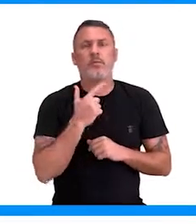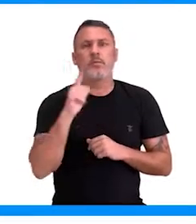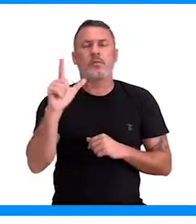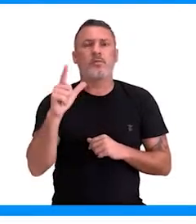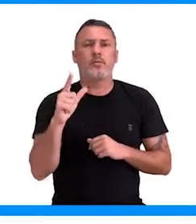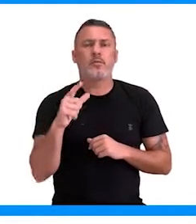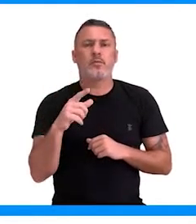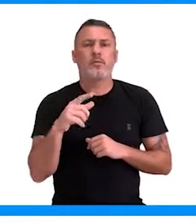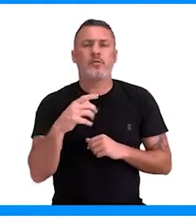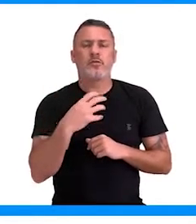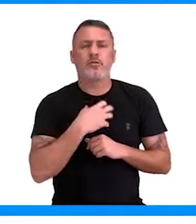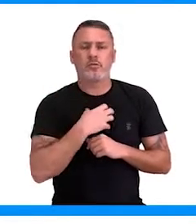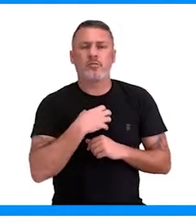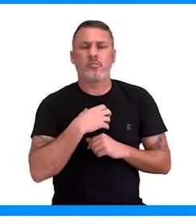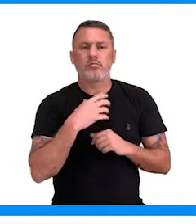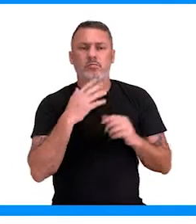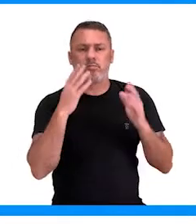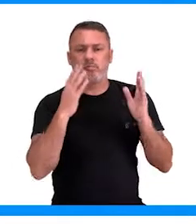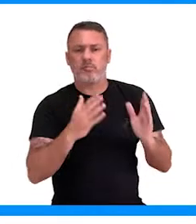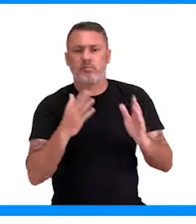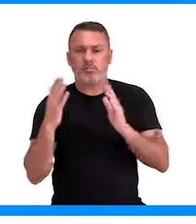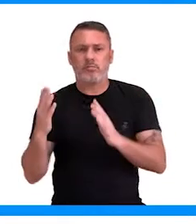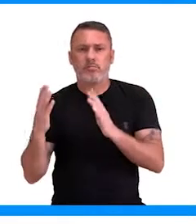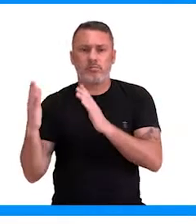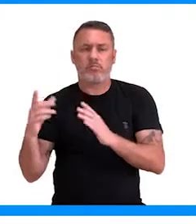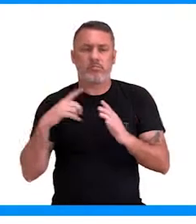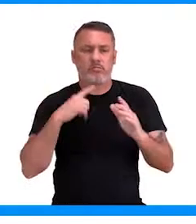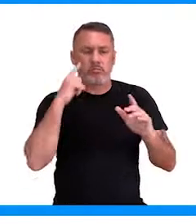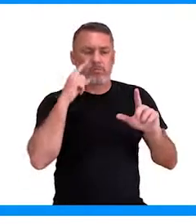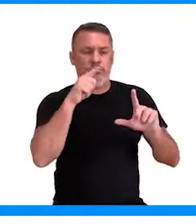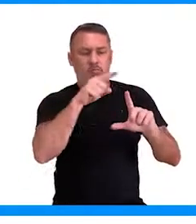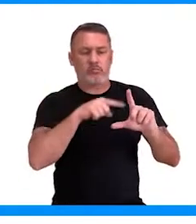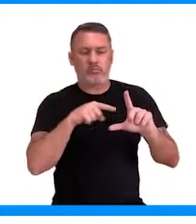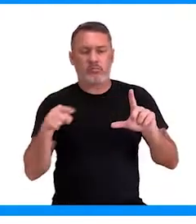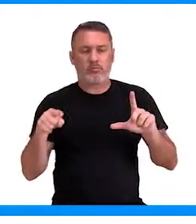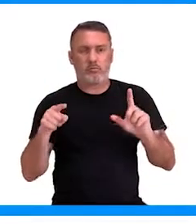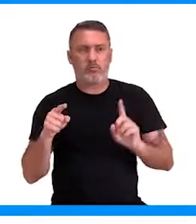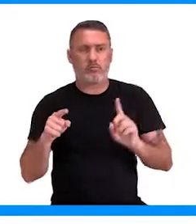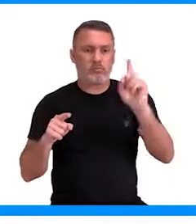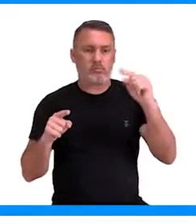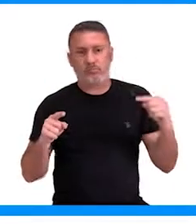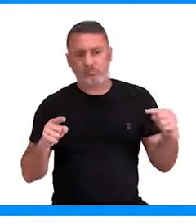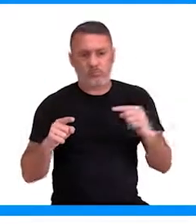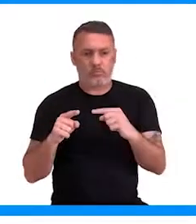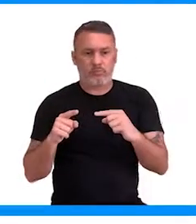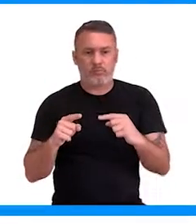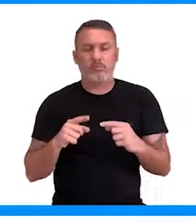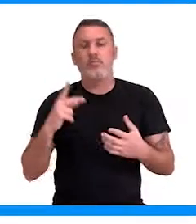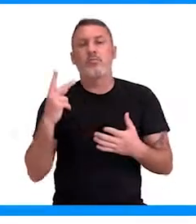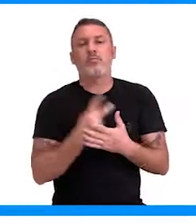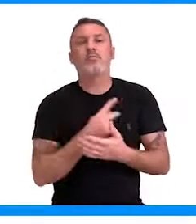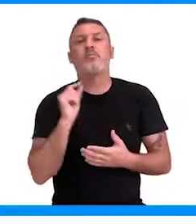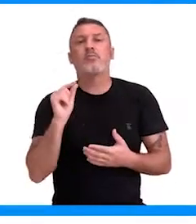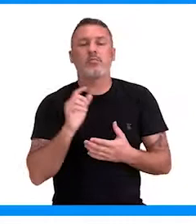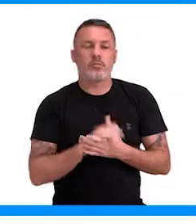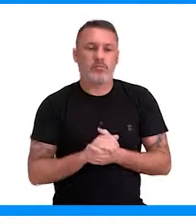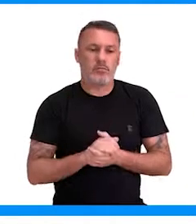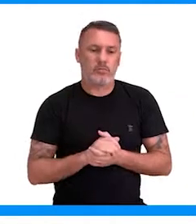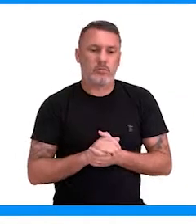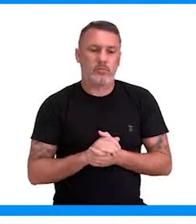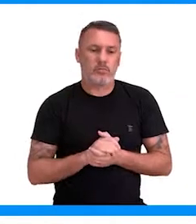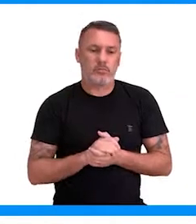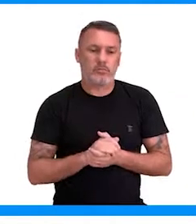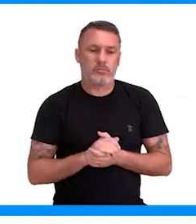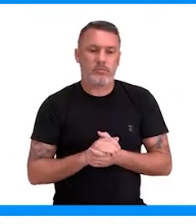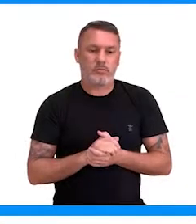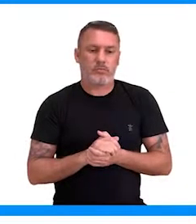interessante se eu pegar porções simétricas aqui nesse gráfico, a mesma altura, o que vai acontecer